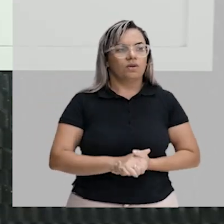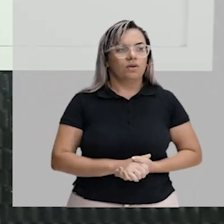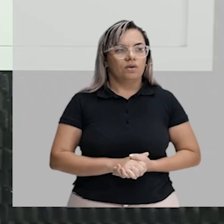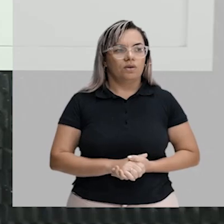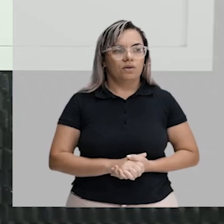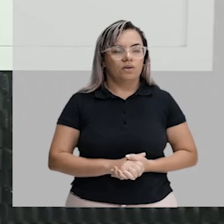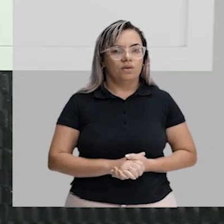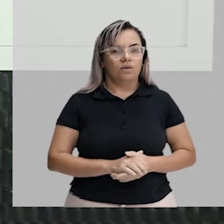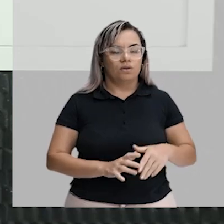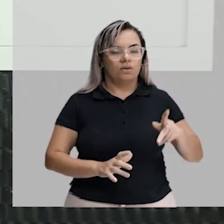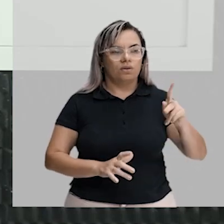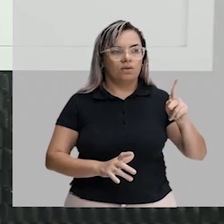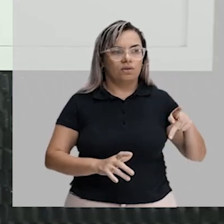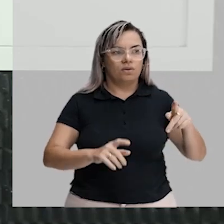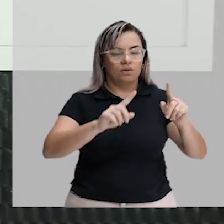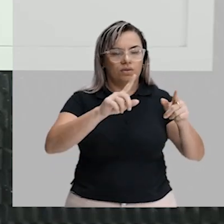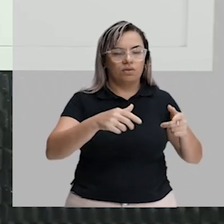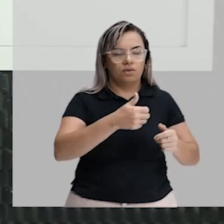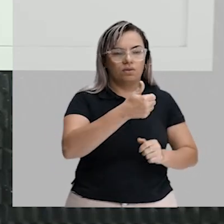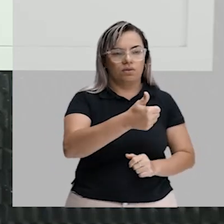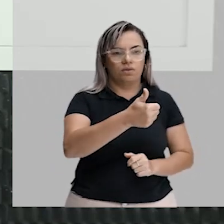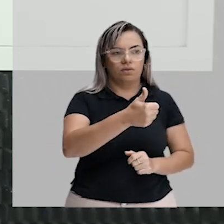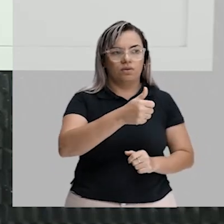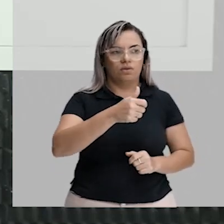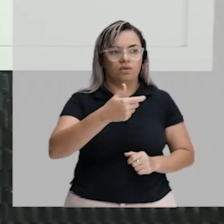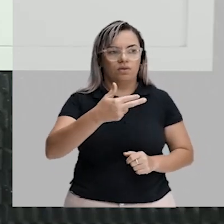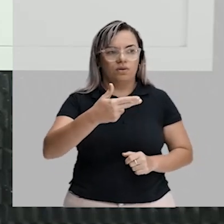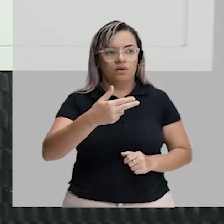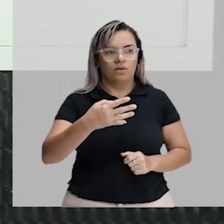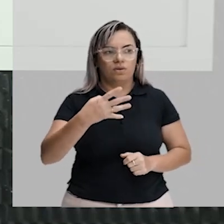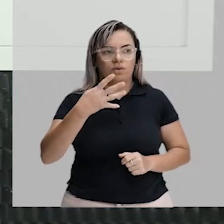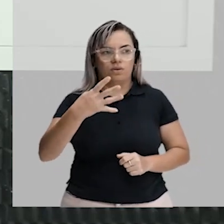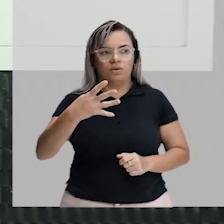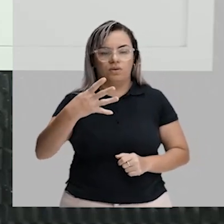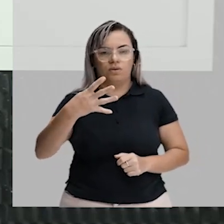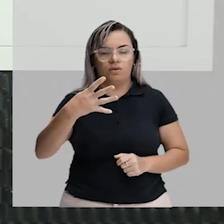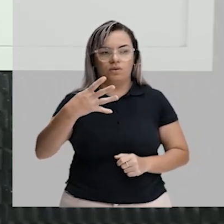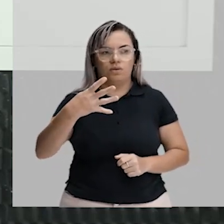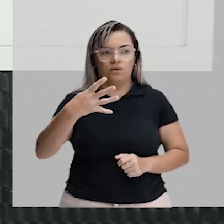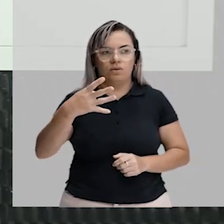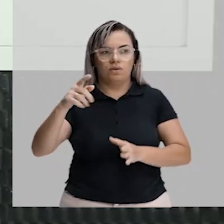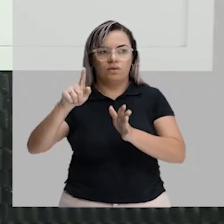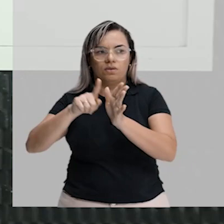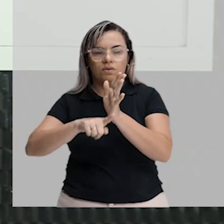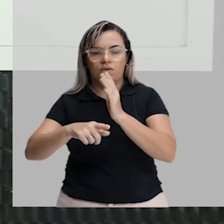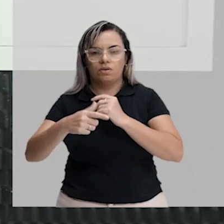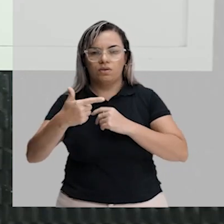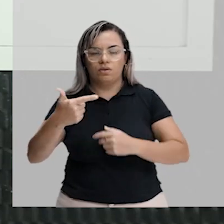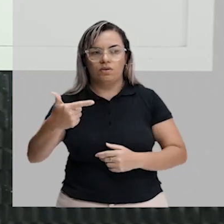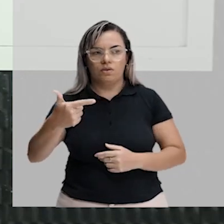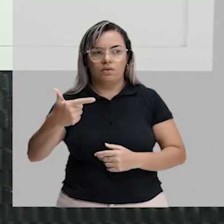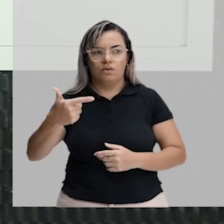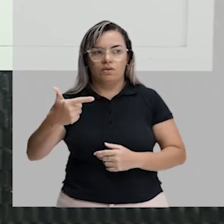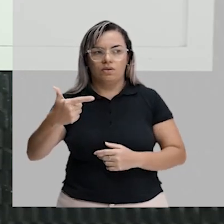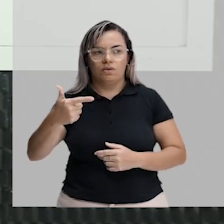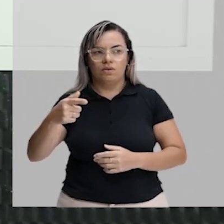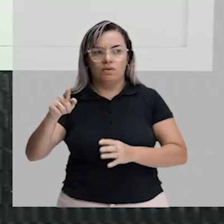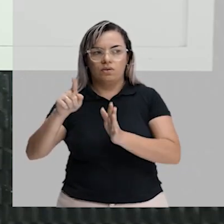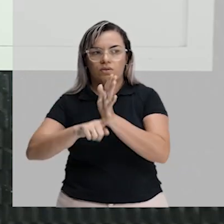P1 vai ser igual a 4, menos 2, menos